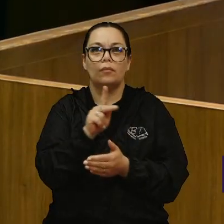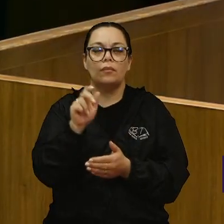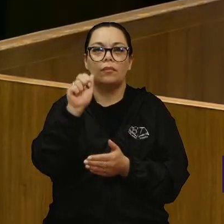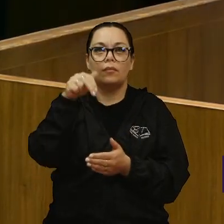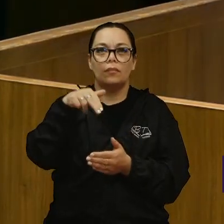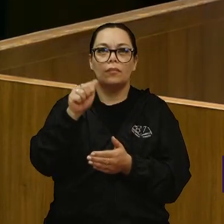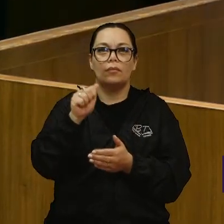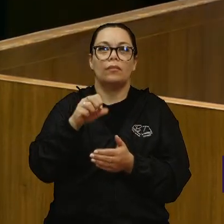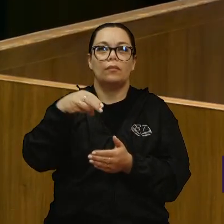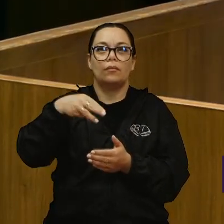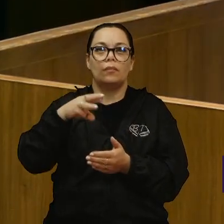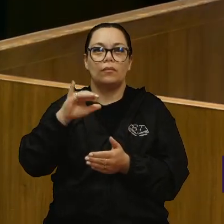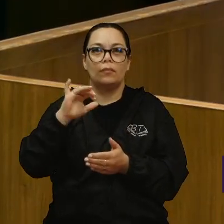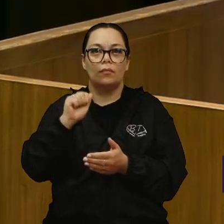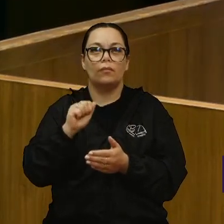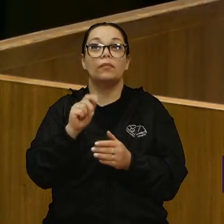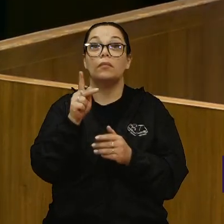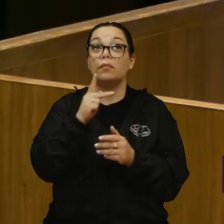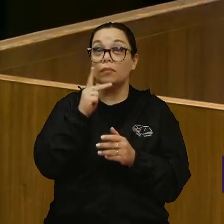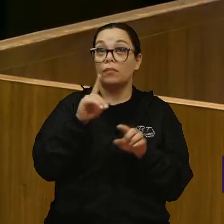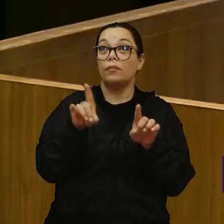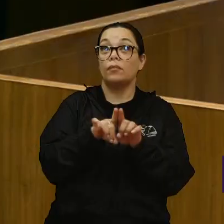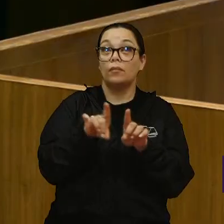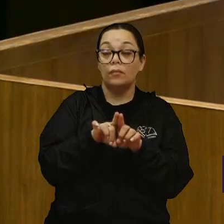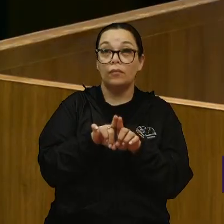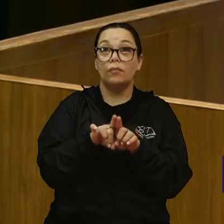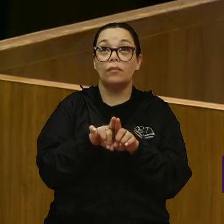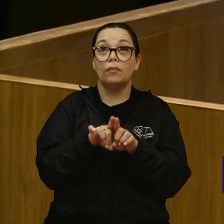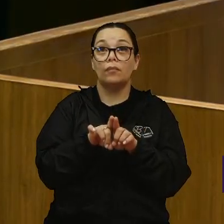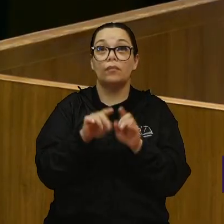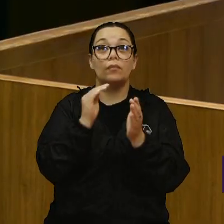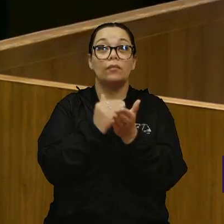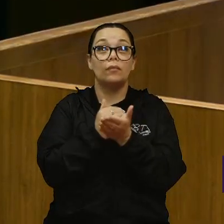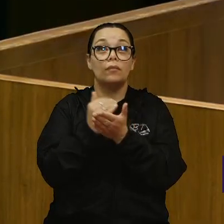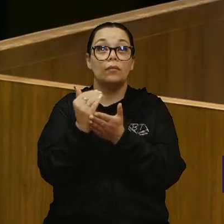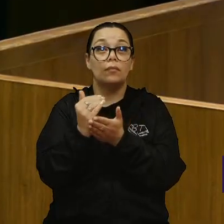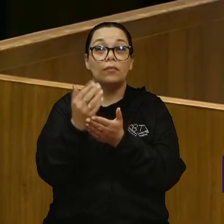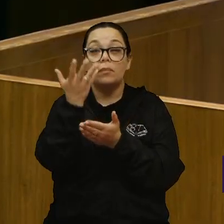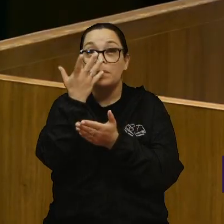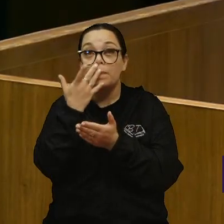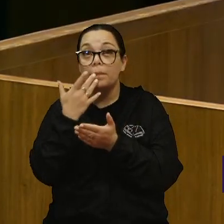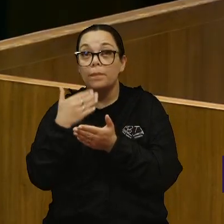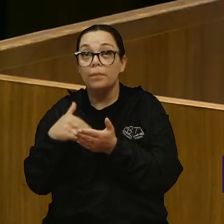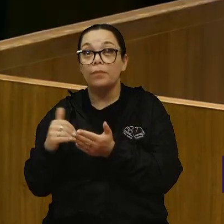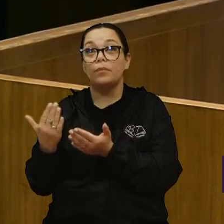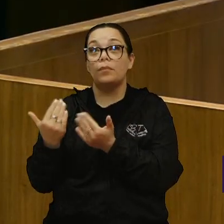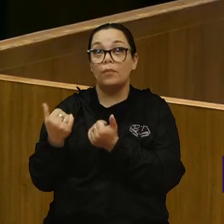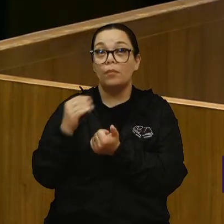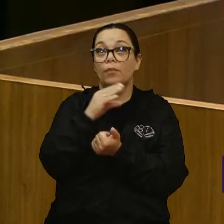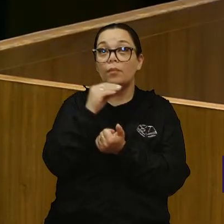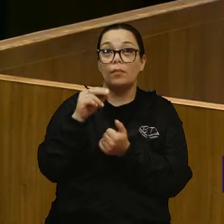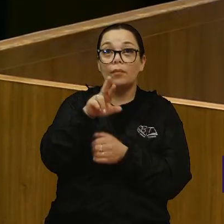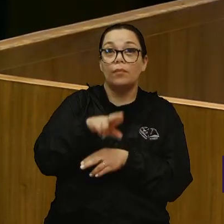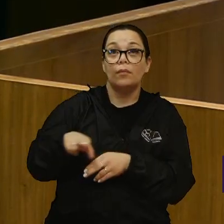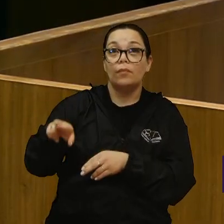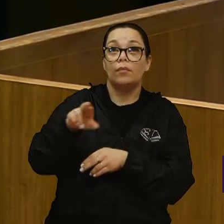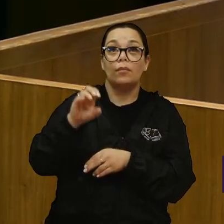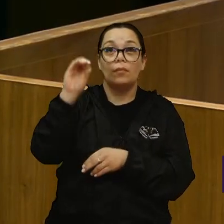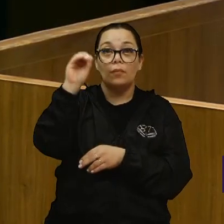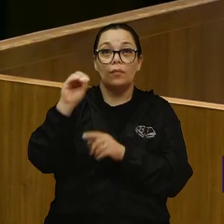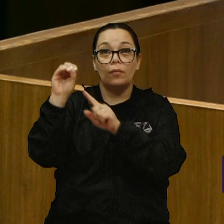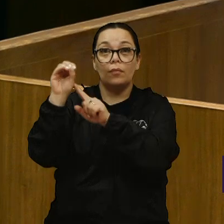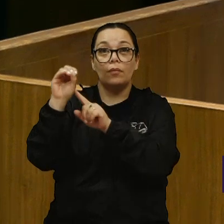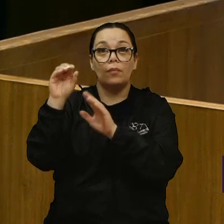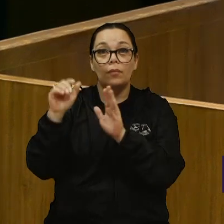Maria. E ela falou naquele dia: começamos com crianças e adolescentes da região oeste da